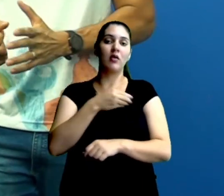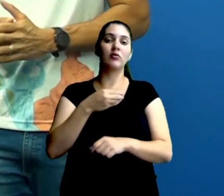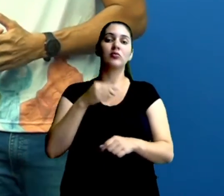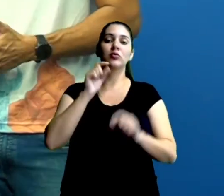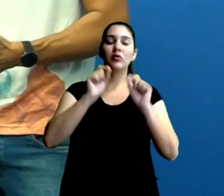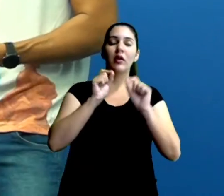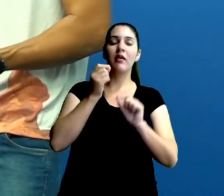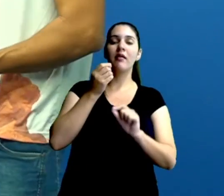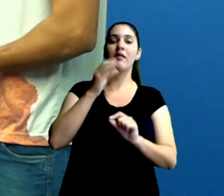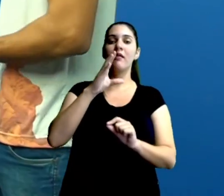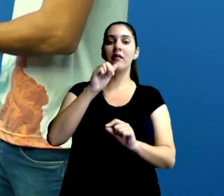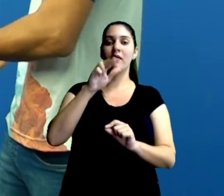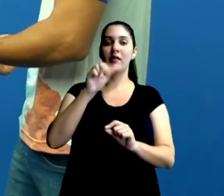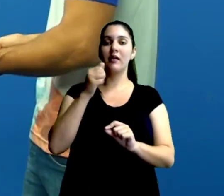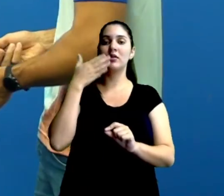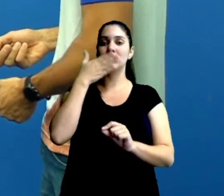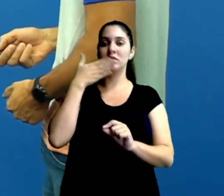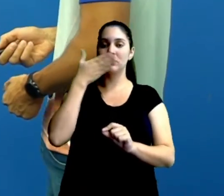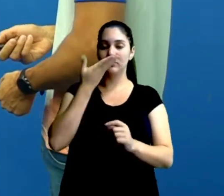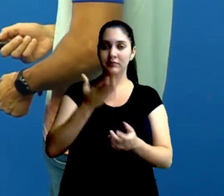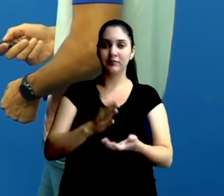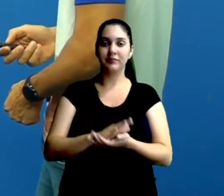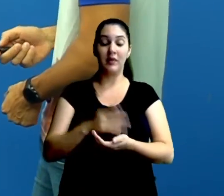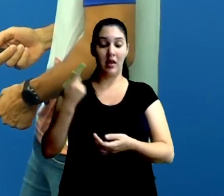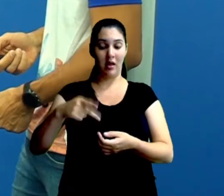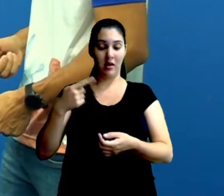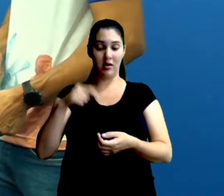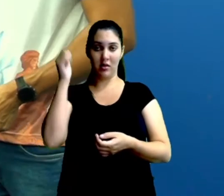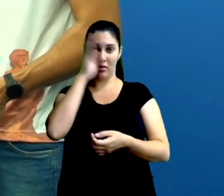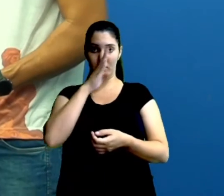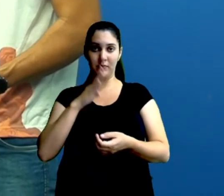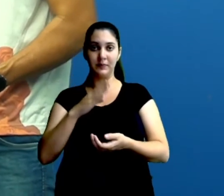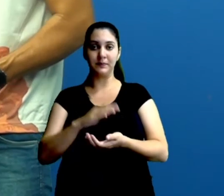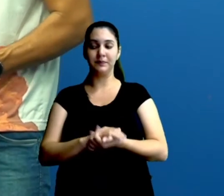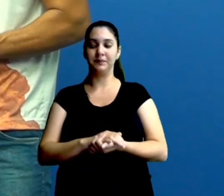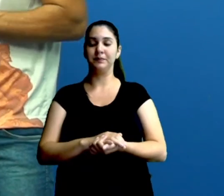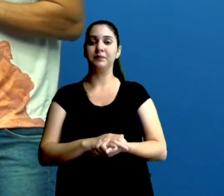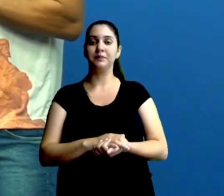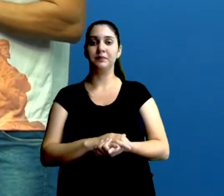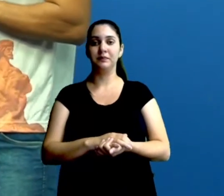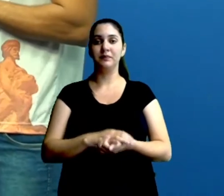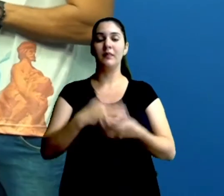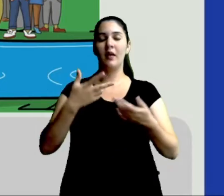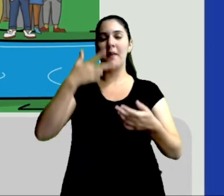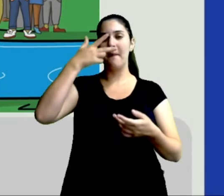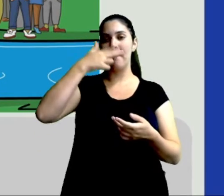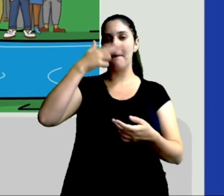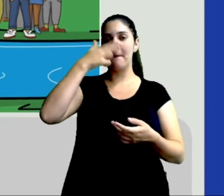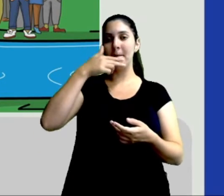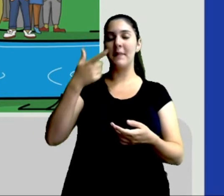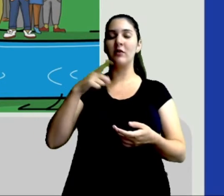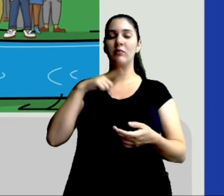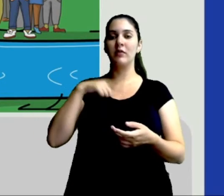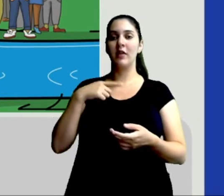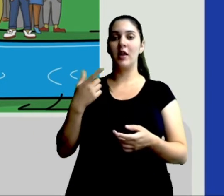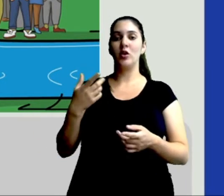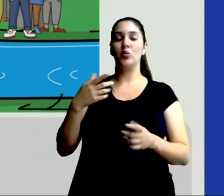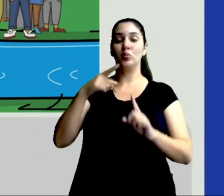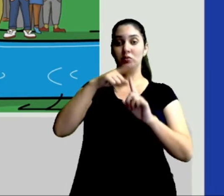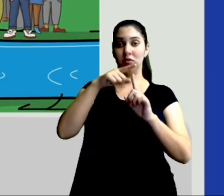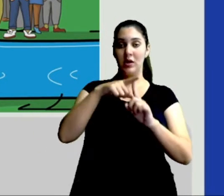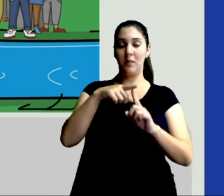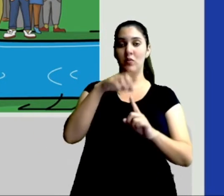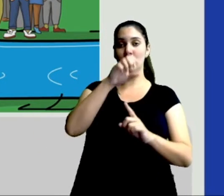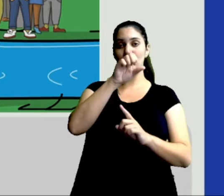cana-de-açúcar. No caso aqui do Brasil, o álcool é proveniente da cana-de-açúcar. Mesmo sendo fontes